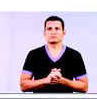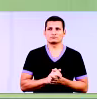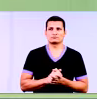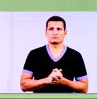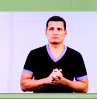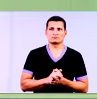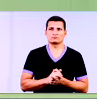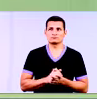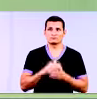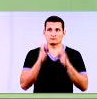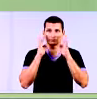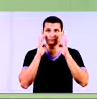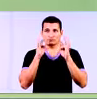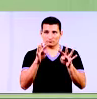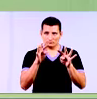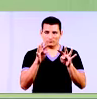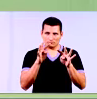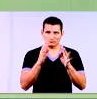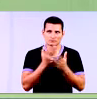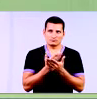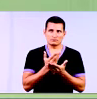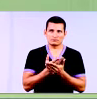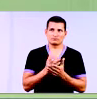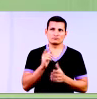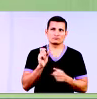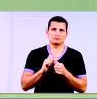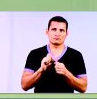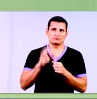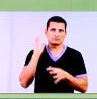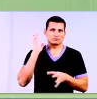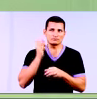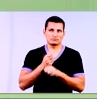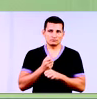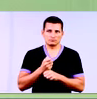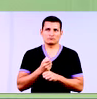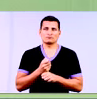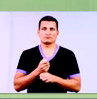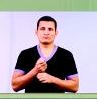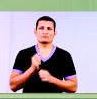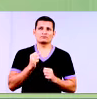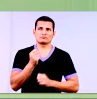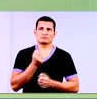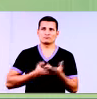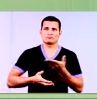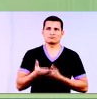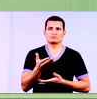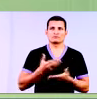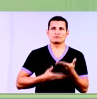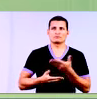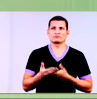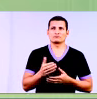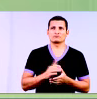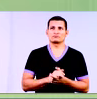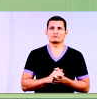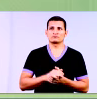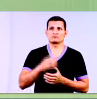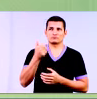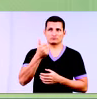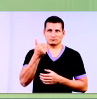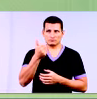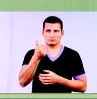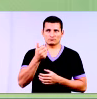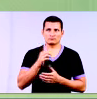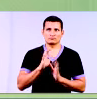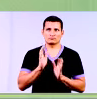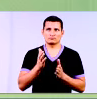Então, muito atentos ao longo da aula. A gente vai fazer uma aula de revisão bem bacana, interajam aí, tá ok? A gente viu lá, na primeira aulinha,